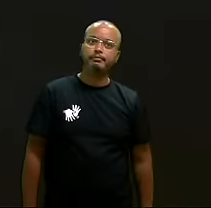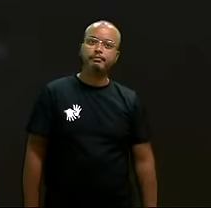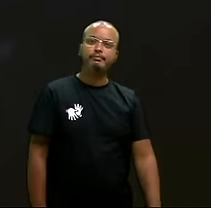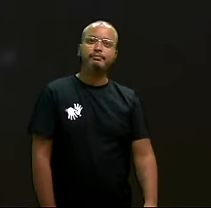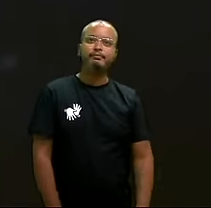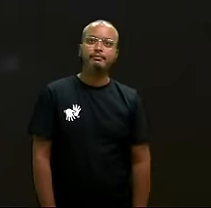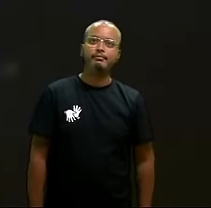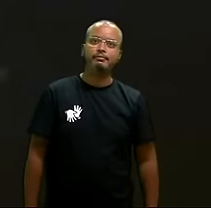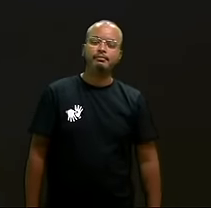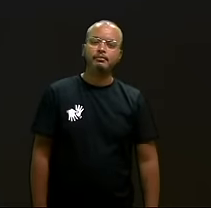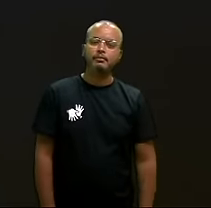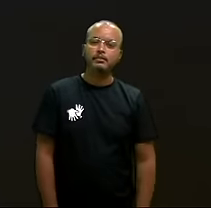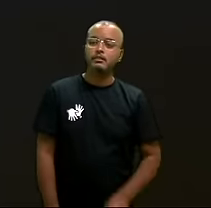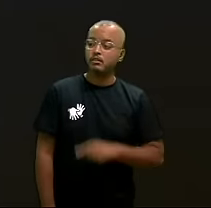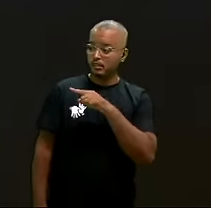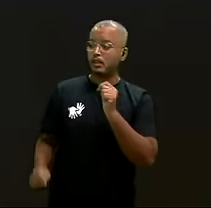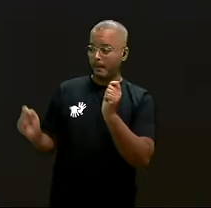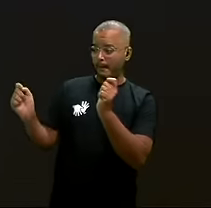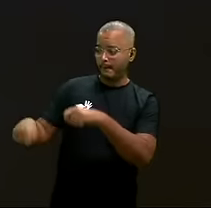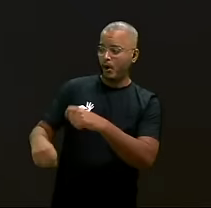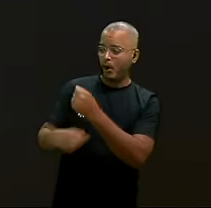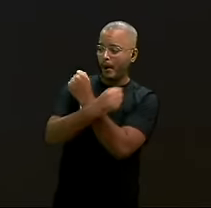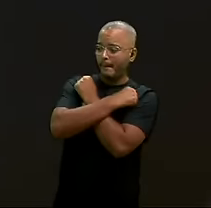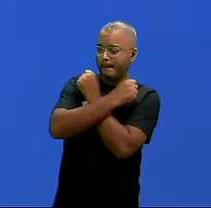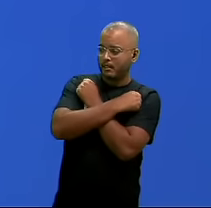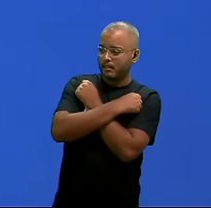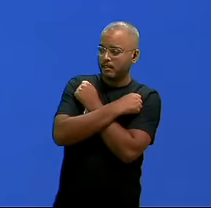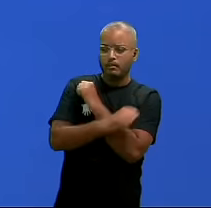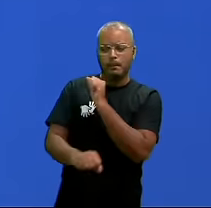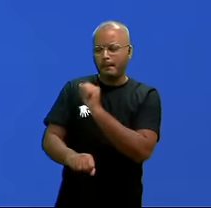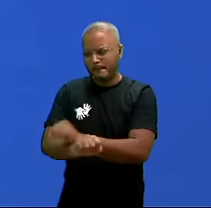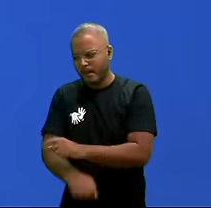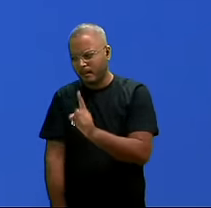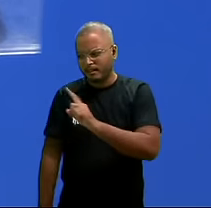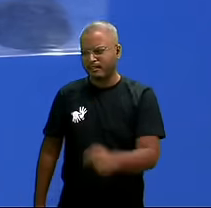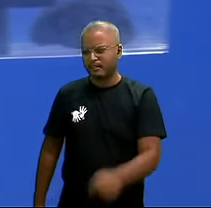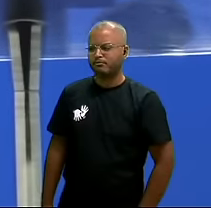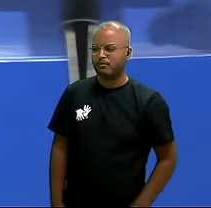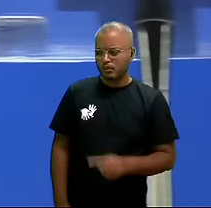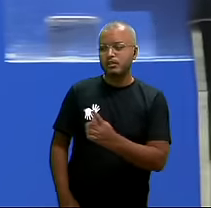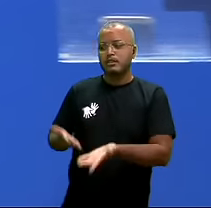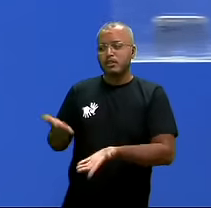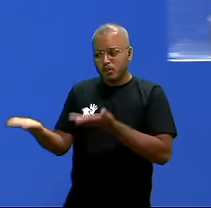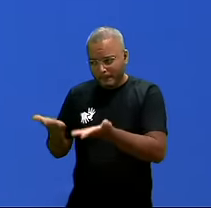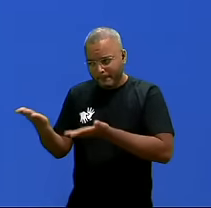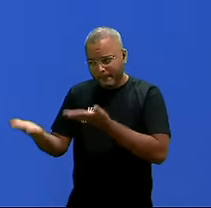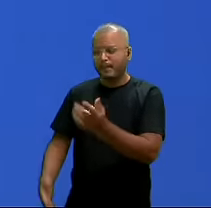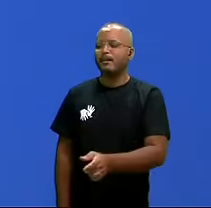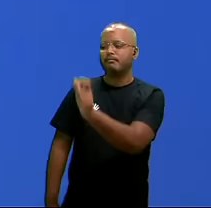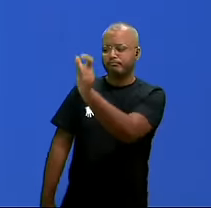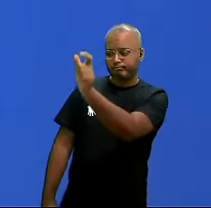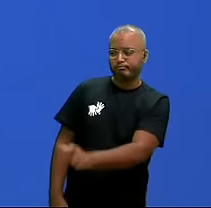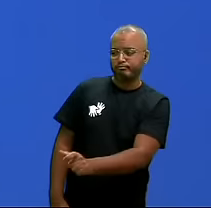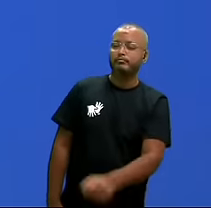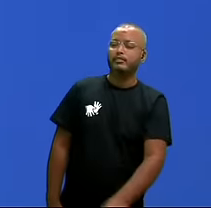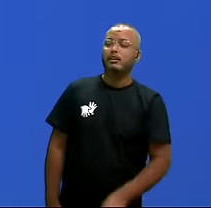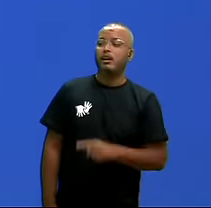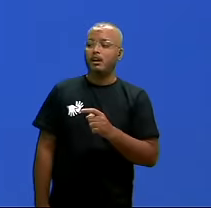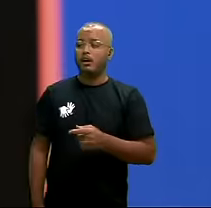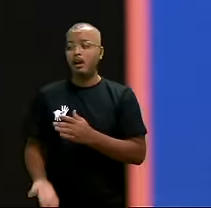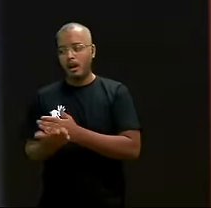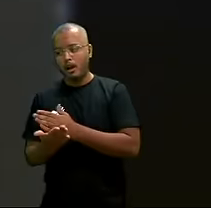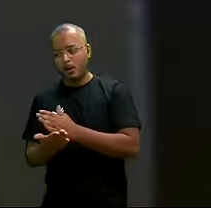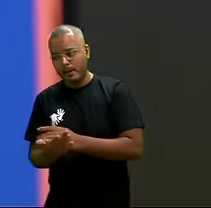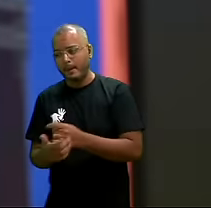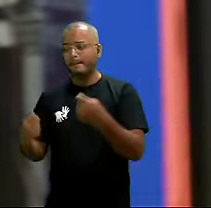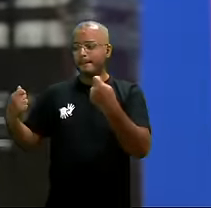Será que você pode abraçar alguém do seu lado e dizer: não para, não para. Você inspira alguém, você abençoa alguém. Alguém precisa de você, alguém acredita em